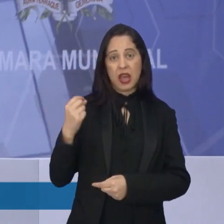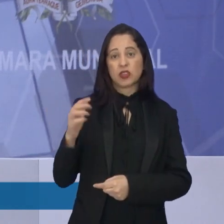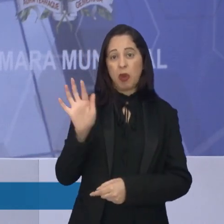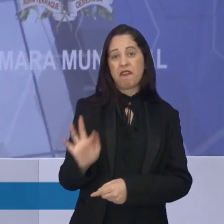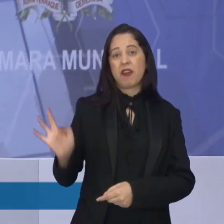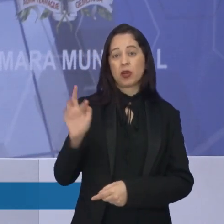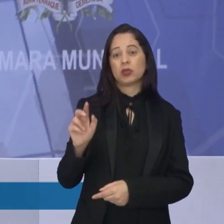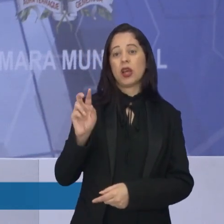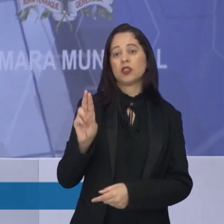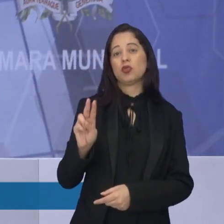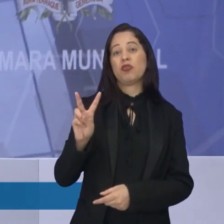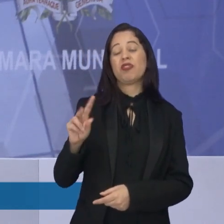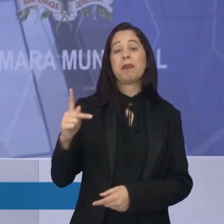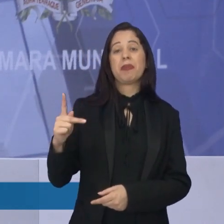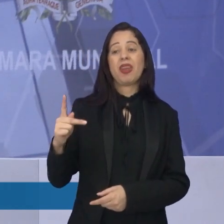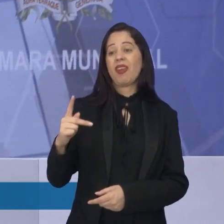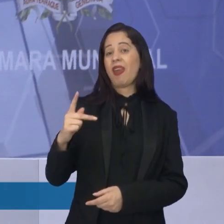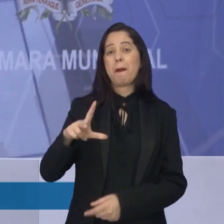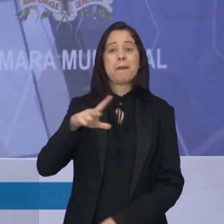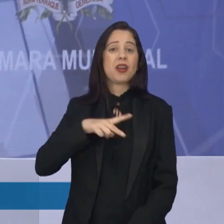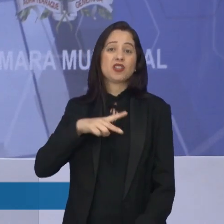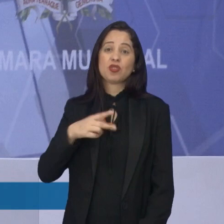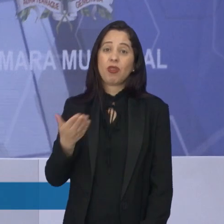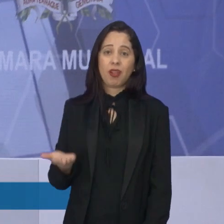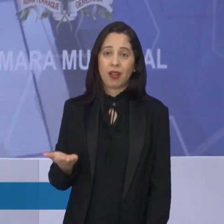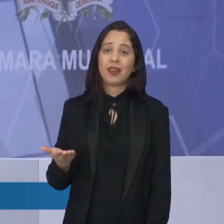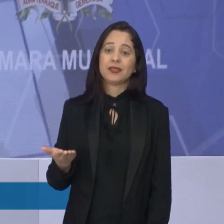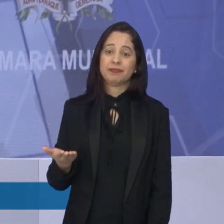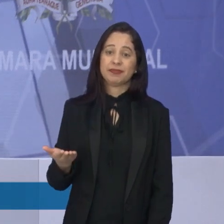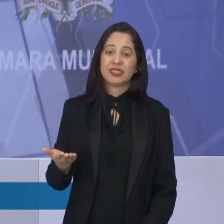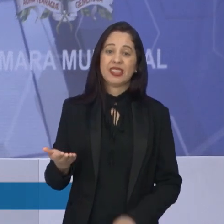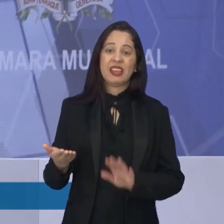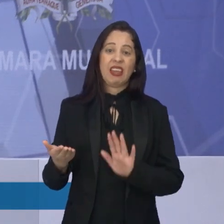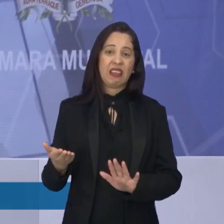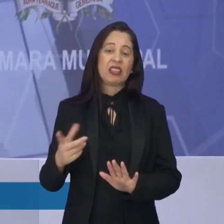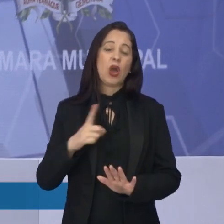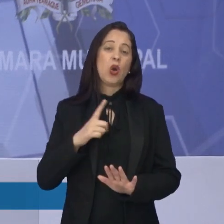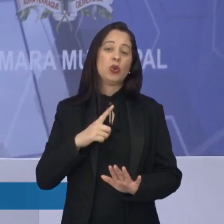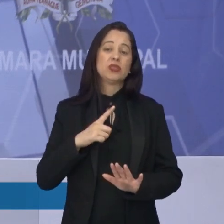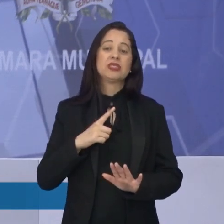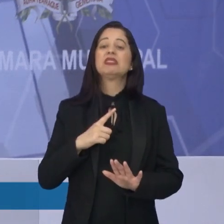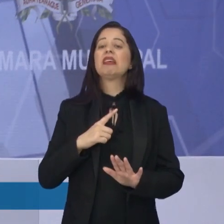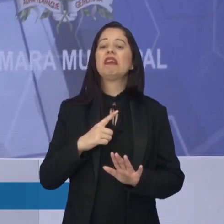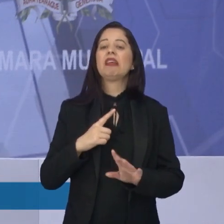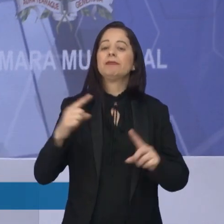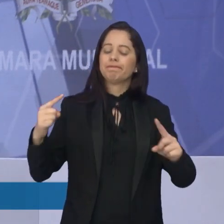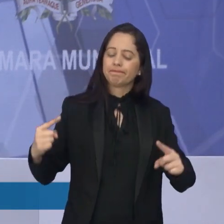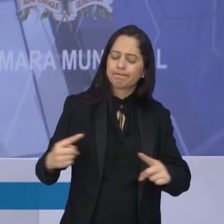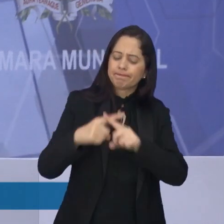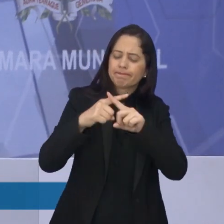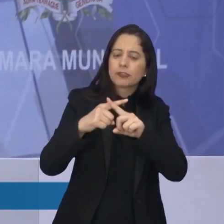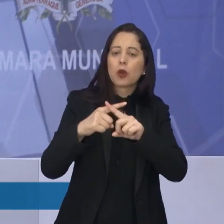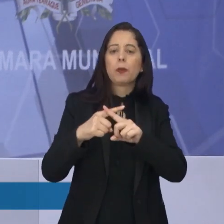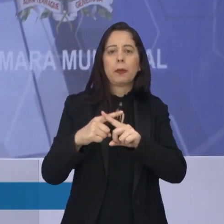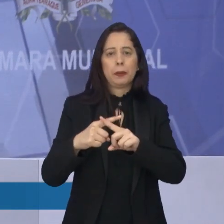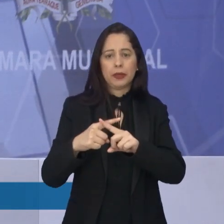a Univap é uma universidade paga, o que a coloca num ambiente de competição que exige dela